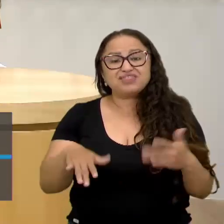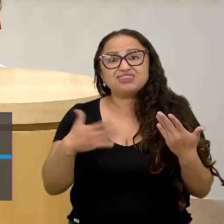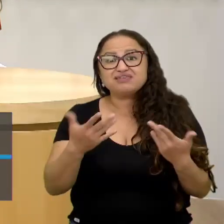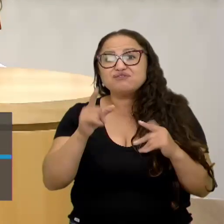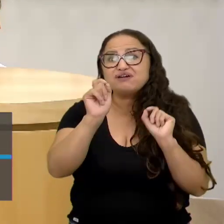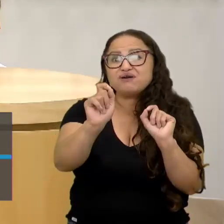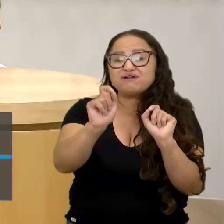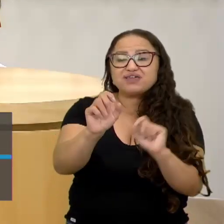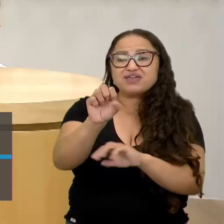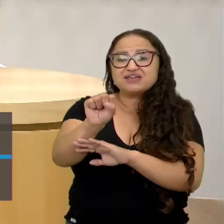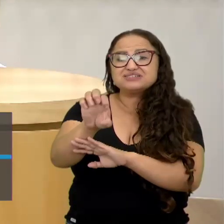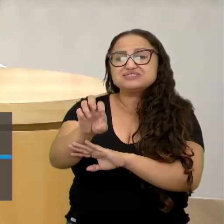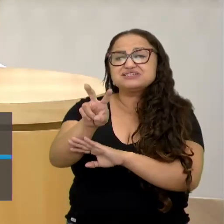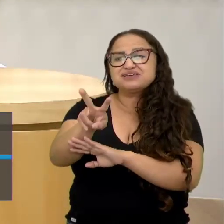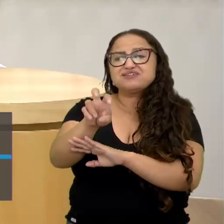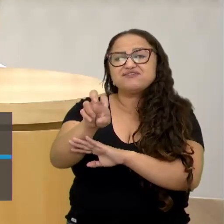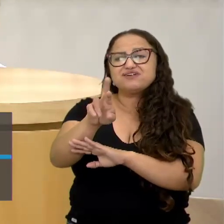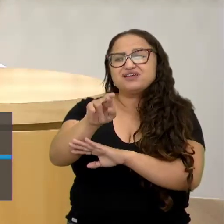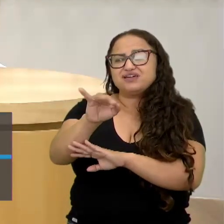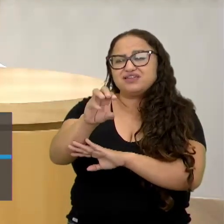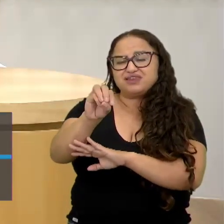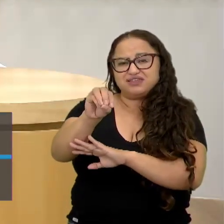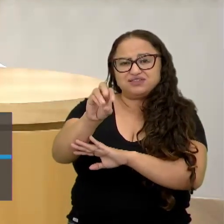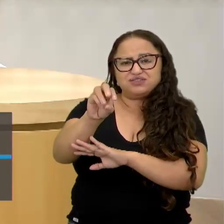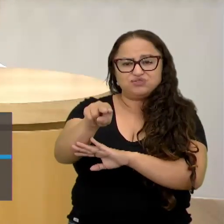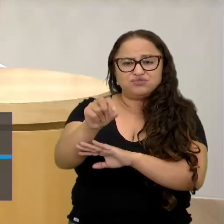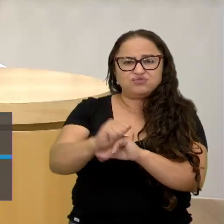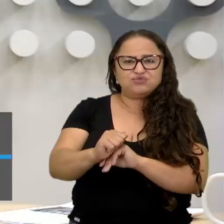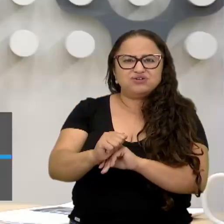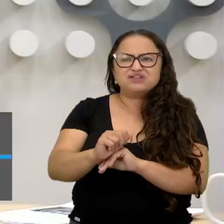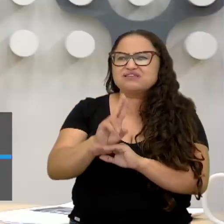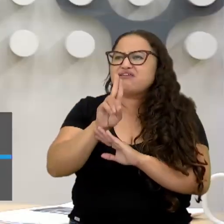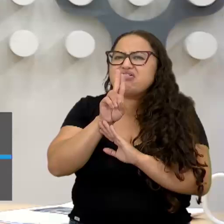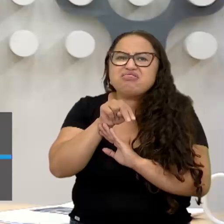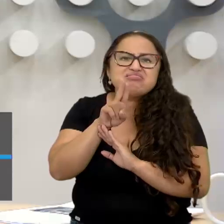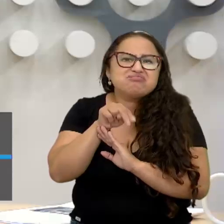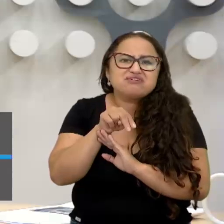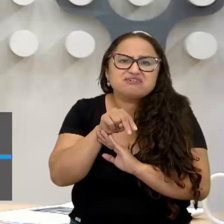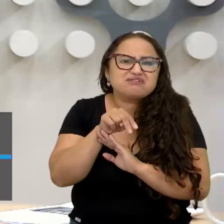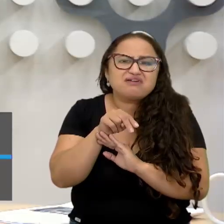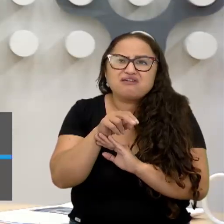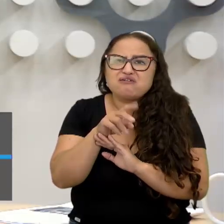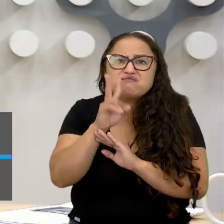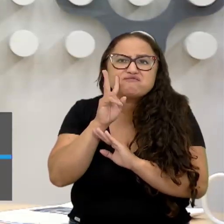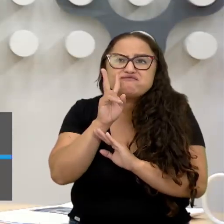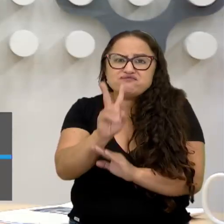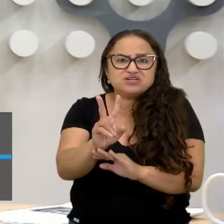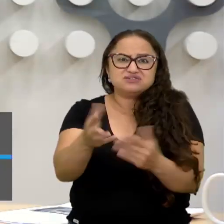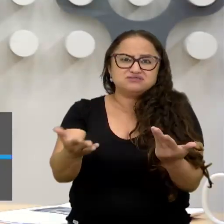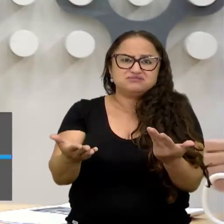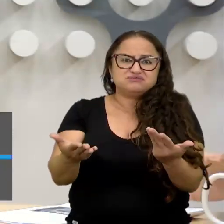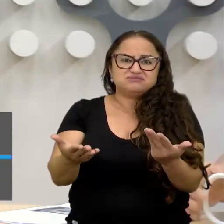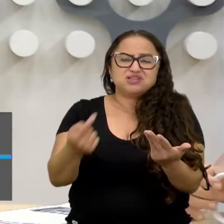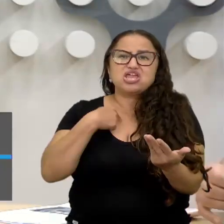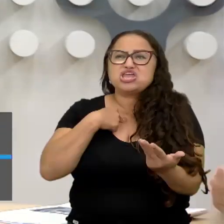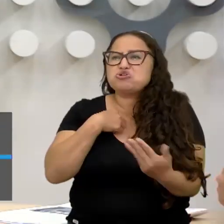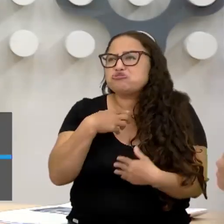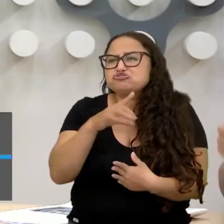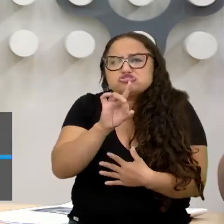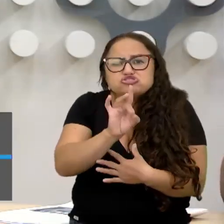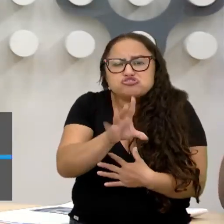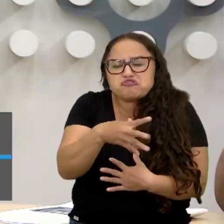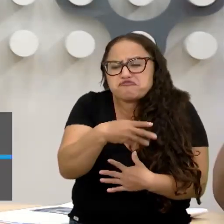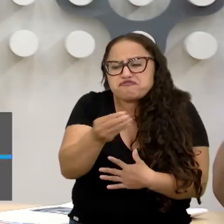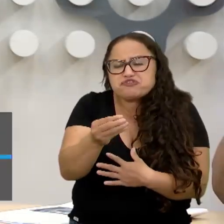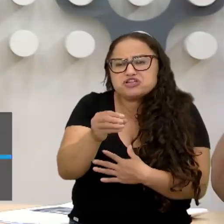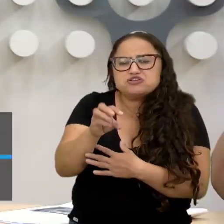Severino que ele é invisibilizado, ou seja, ele é apenas uma pessoa que ele, olha, eu sou o filho da Maria. E olha que